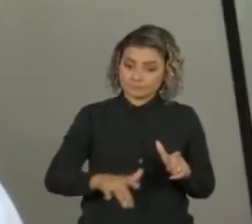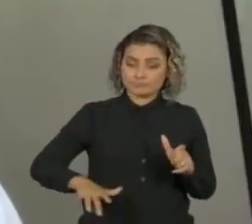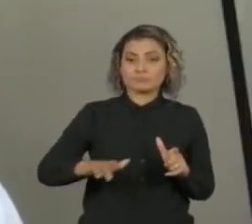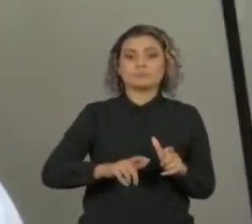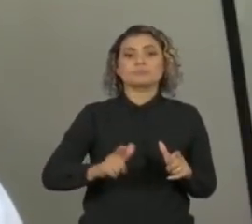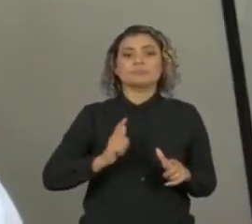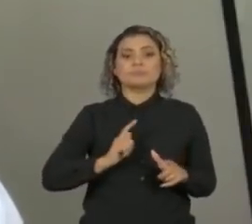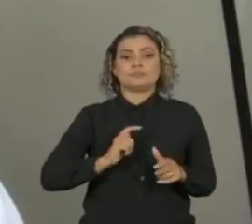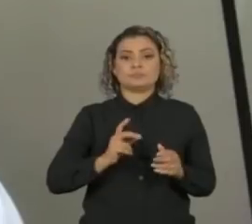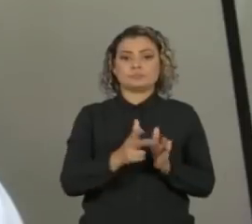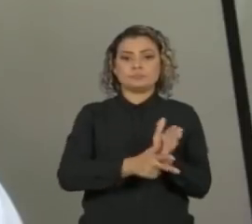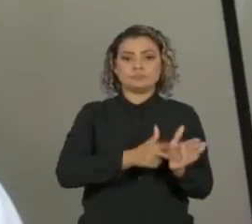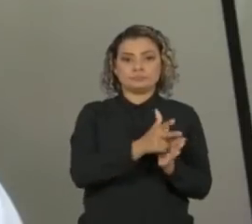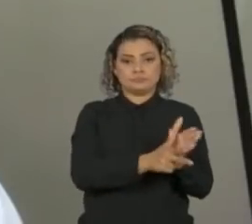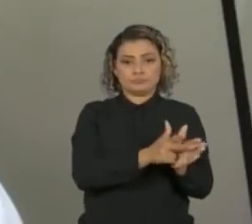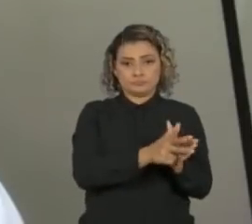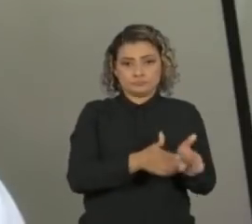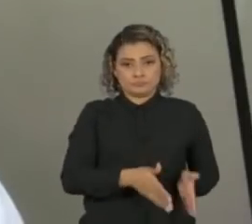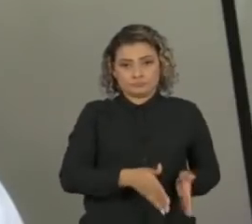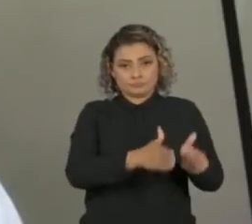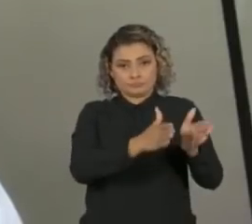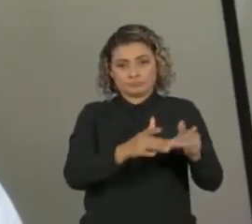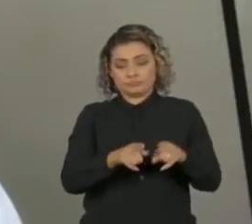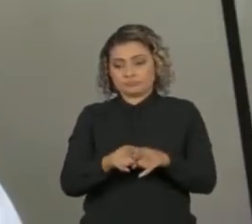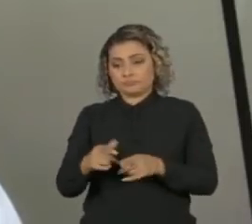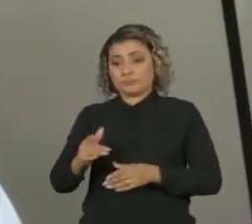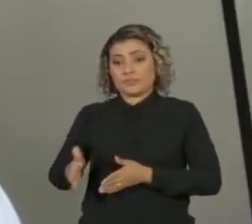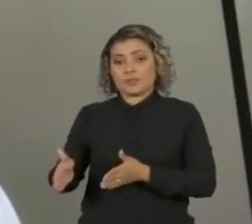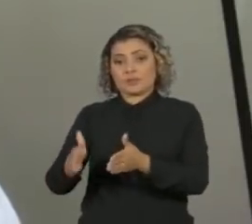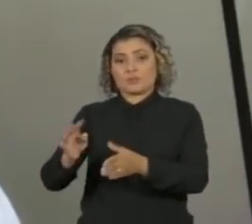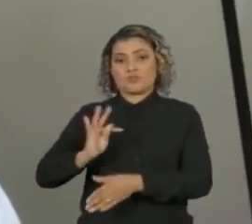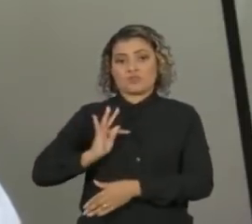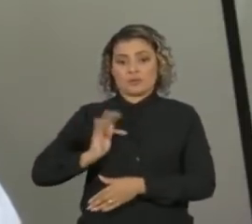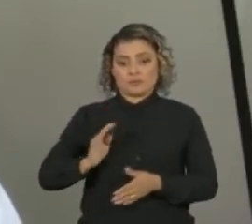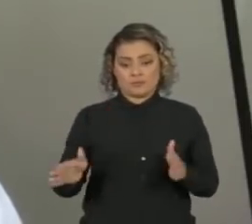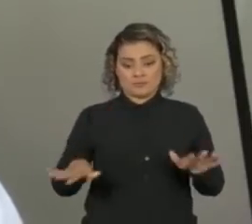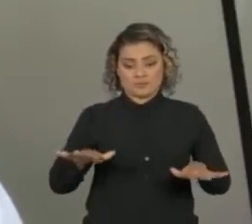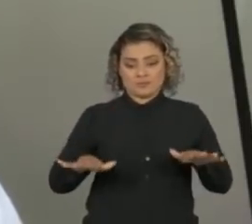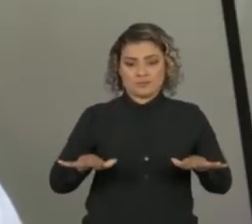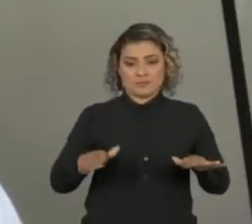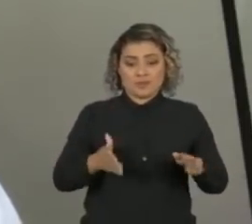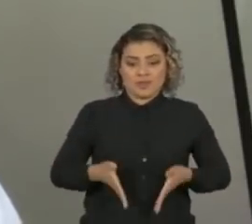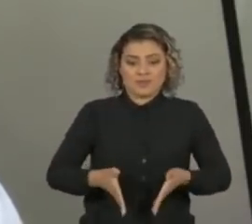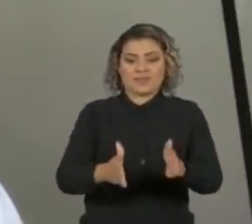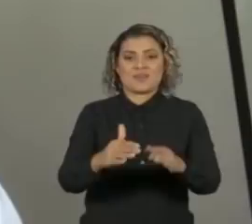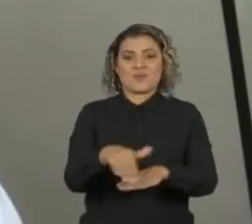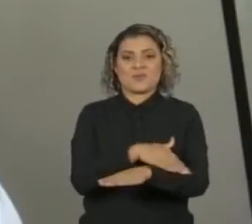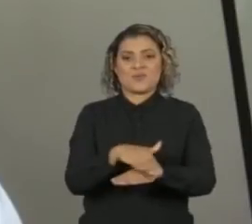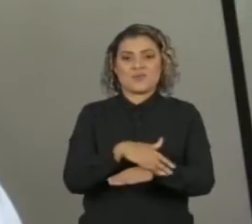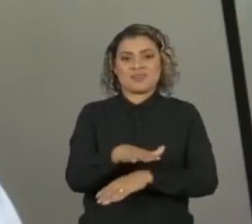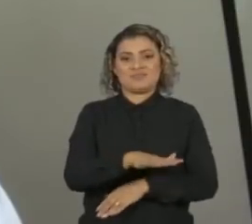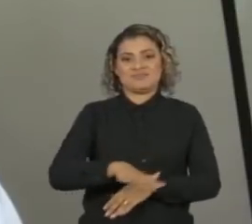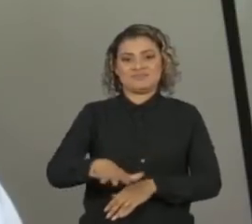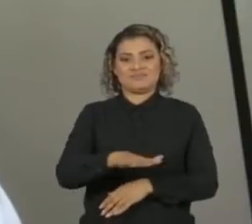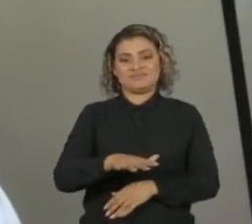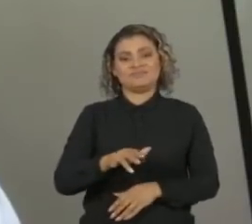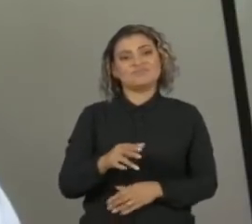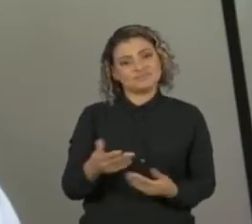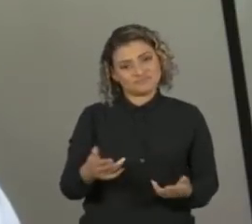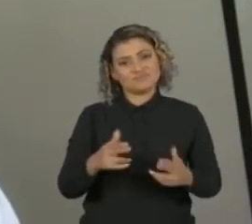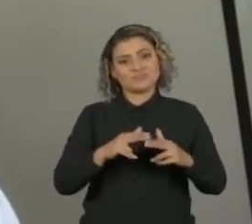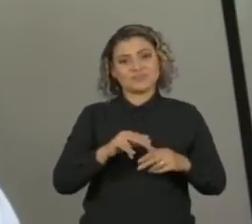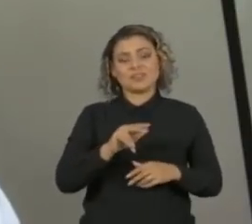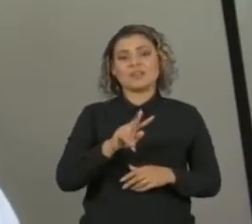entre o trilho do trem e o leito menor do rio Tietê, ou seja, exatamente na área do antiga várzea,